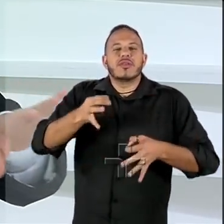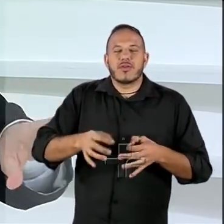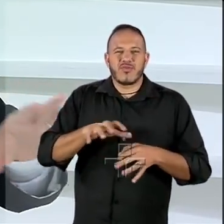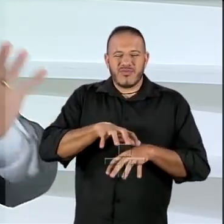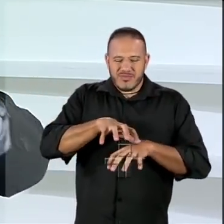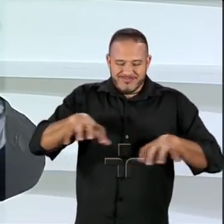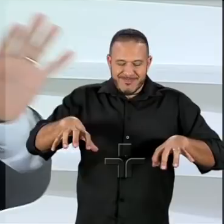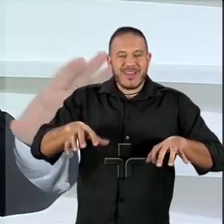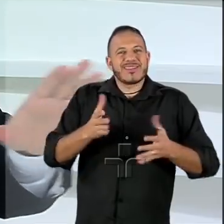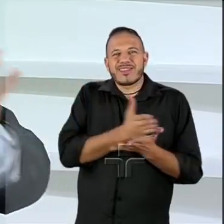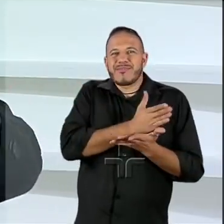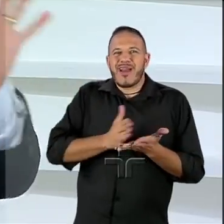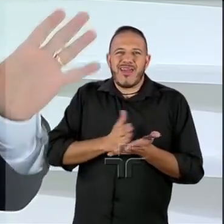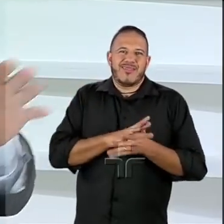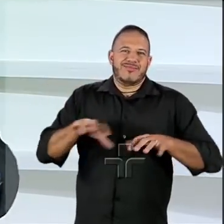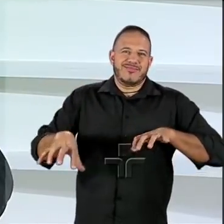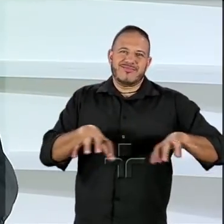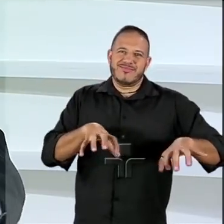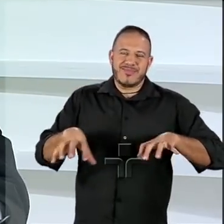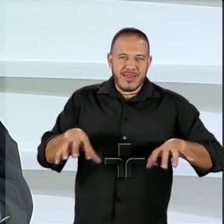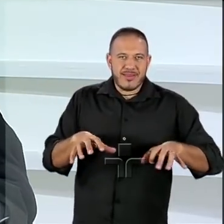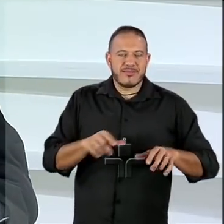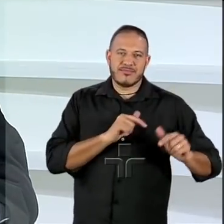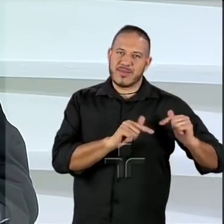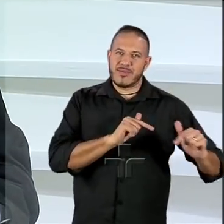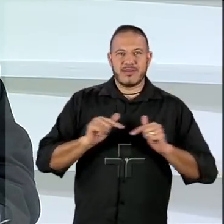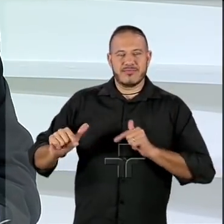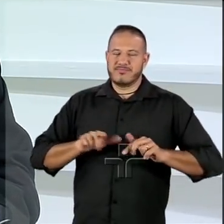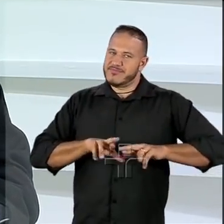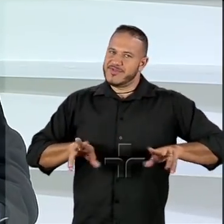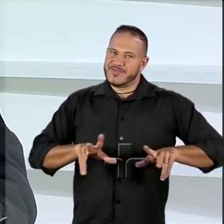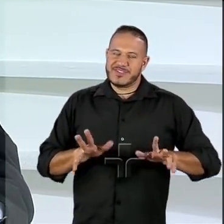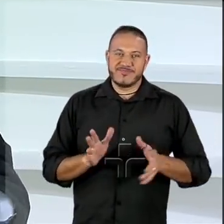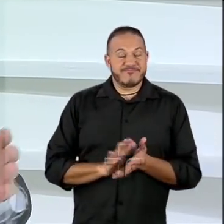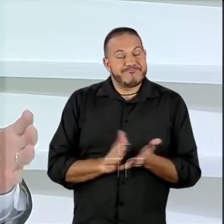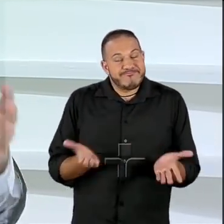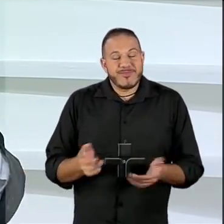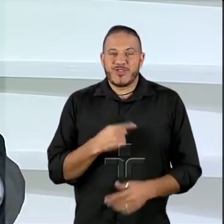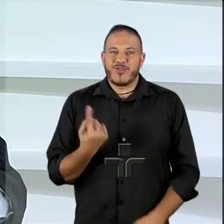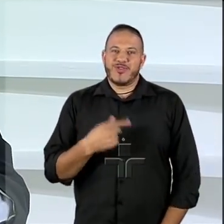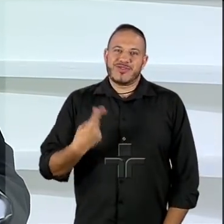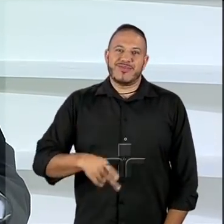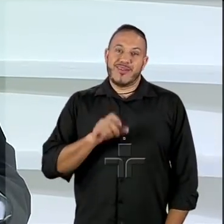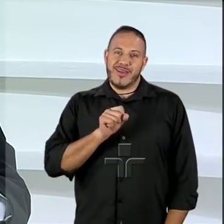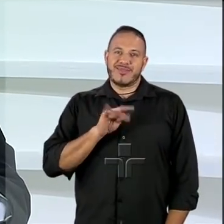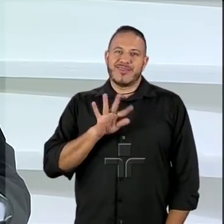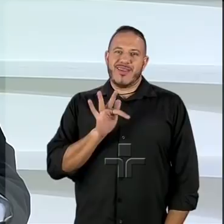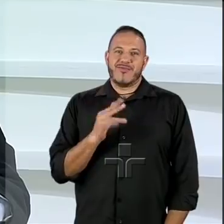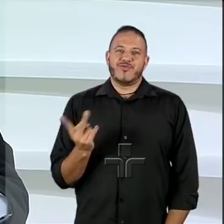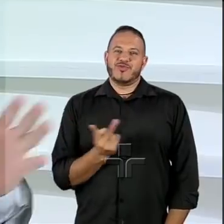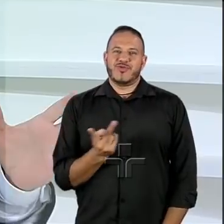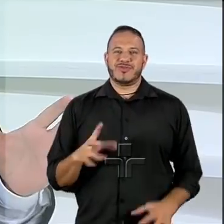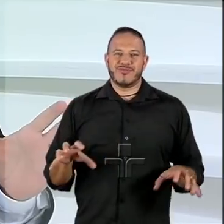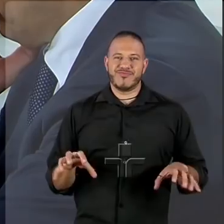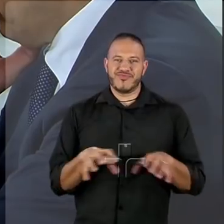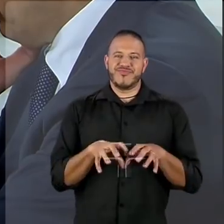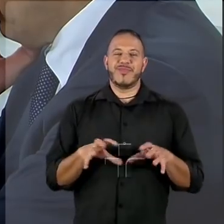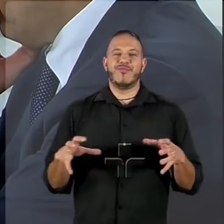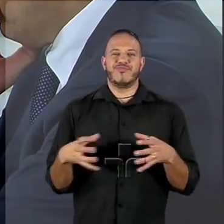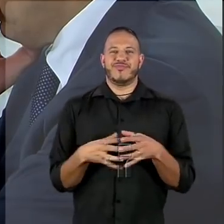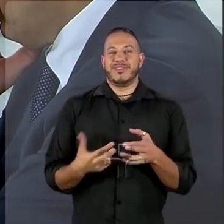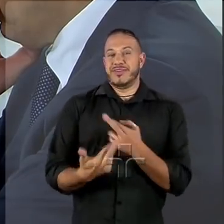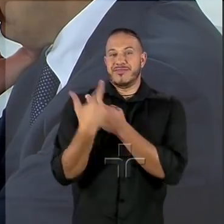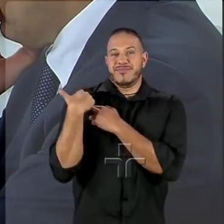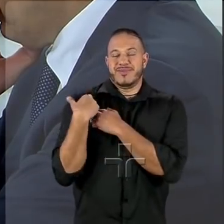distintas, separadas, operando, portanto, dessa maneira. O nosso STF acumula essas duas funções. Então, é